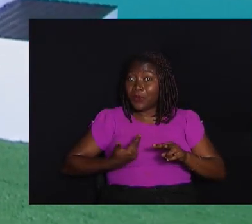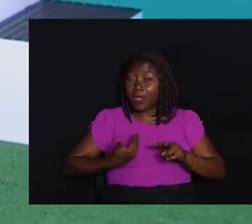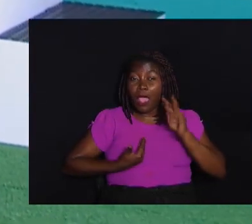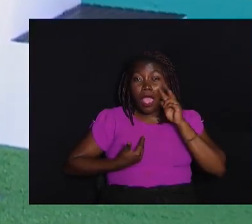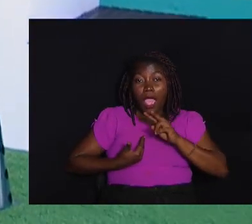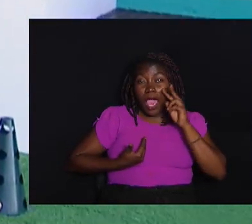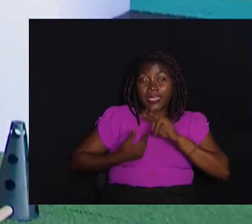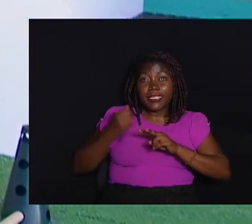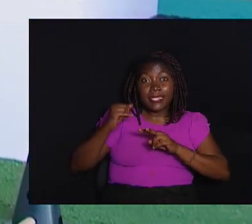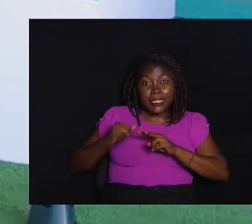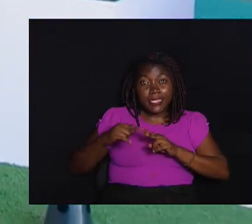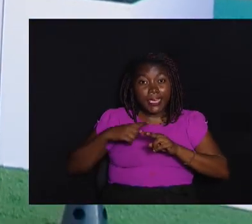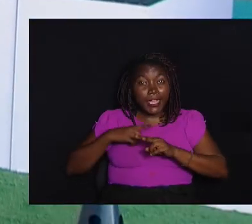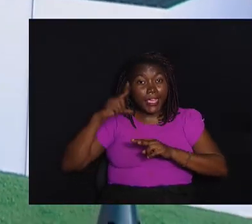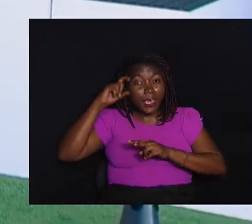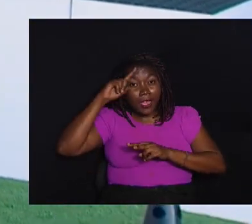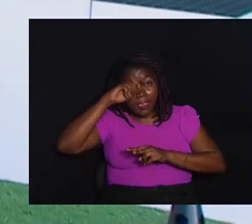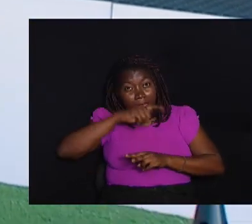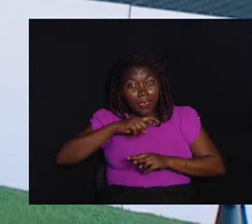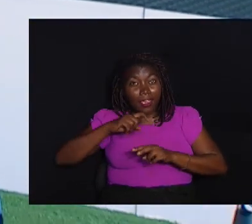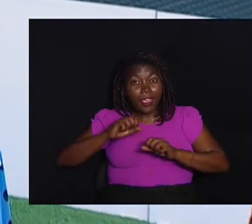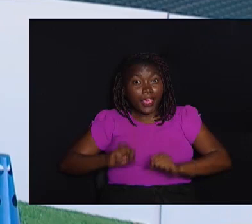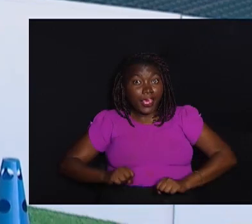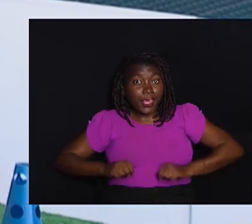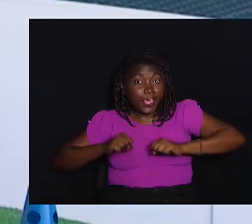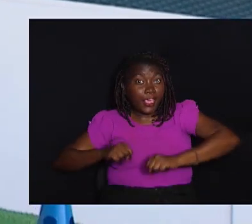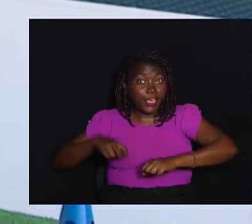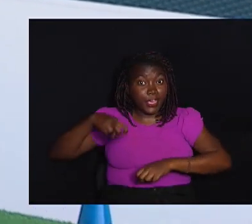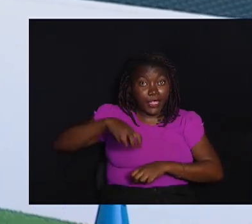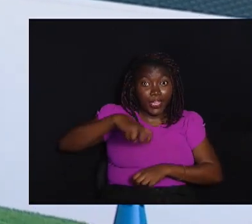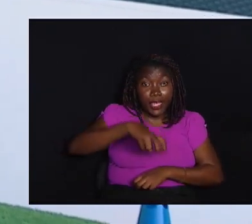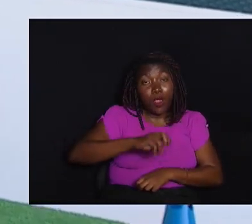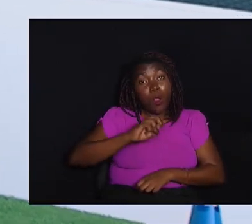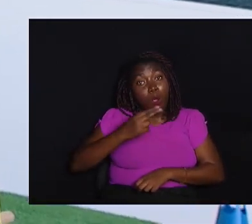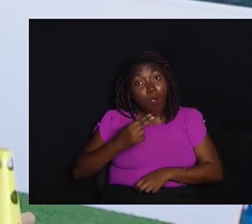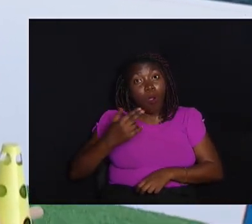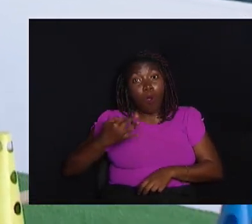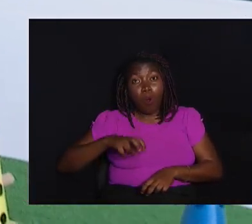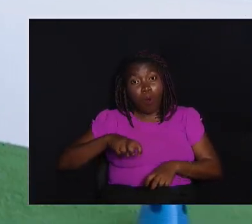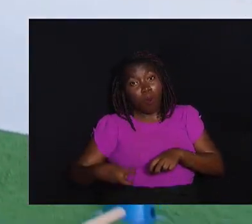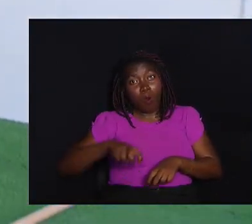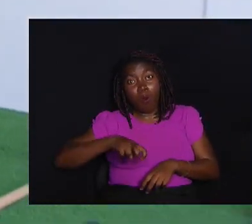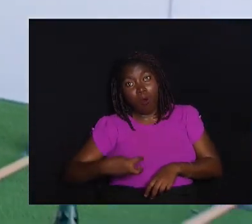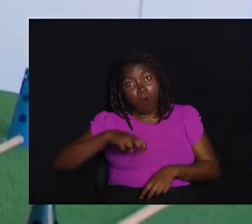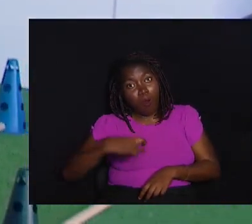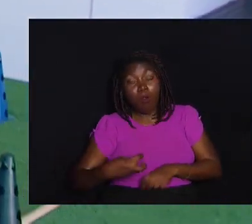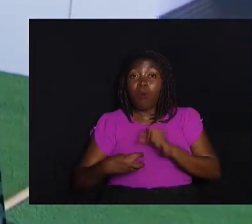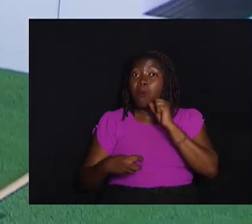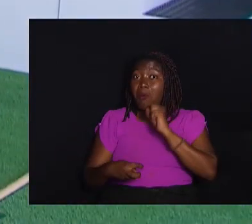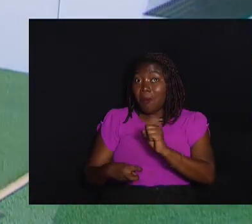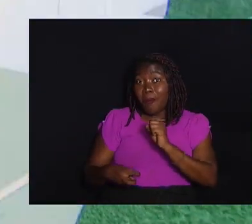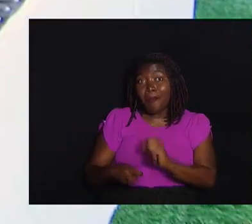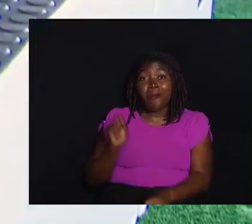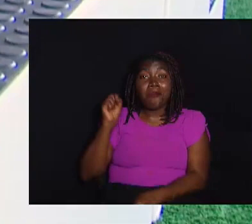observar se ele está com alguma dificuldade em se levantar ou se está mancando. Eles podem deixar de fazer atividades